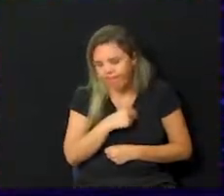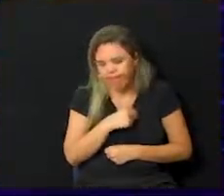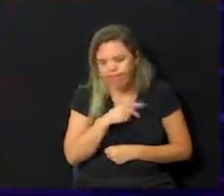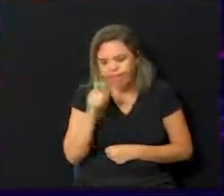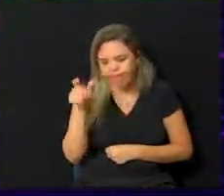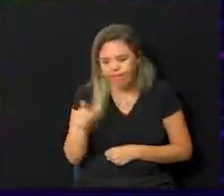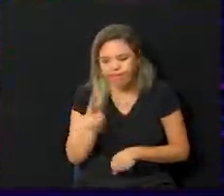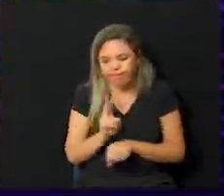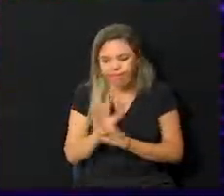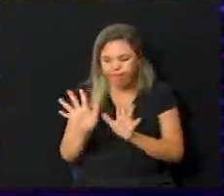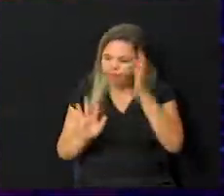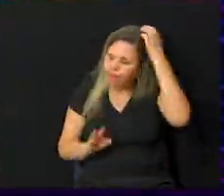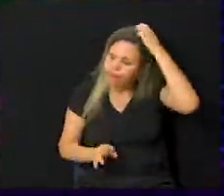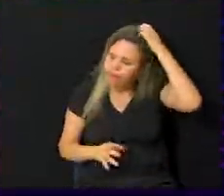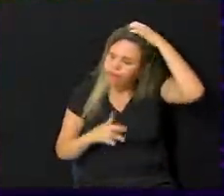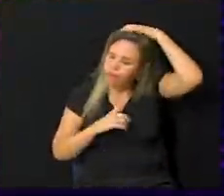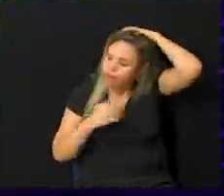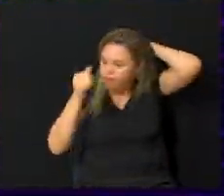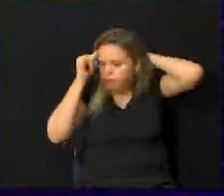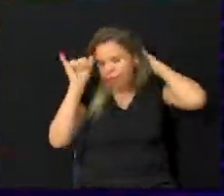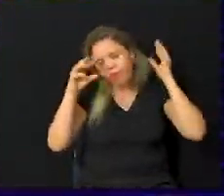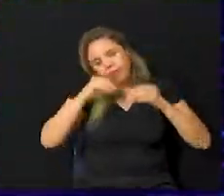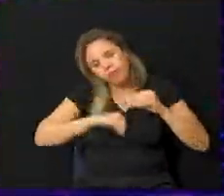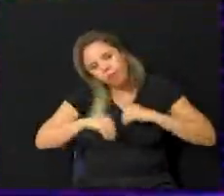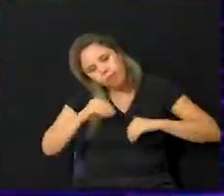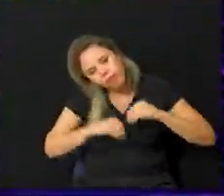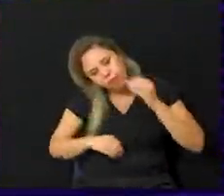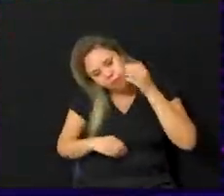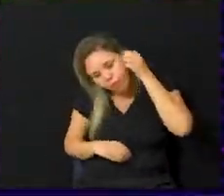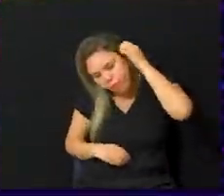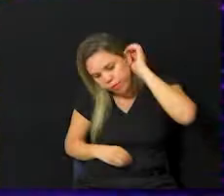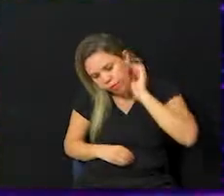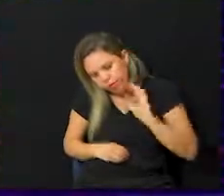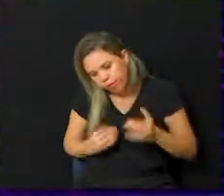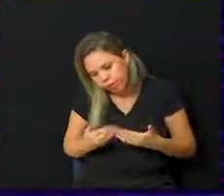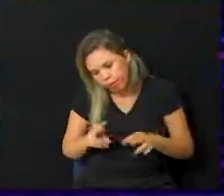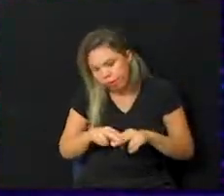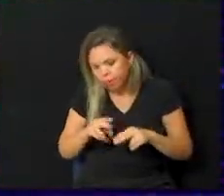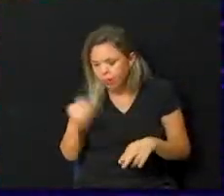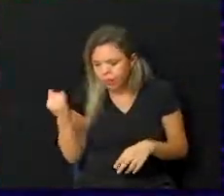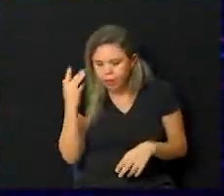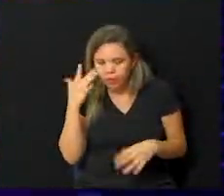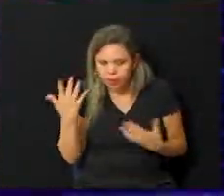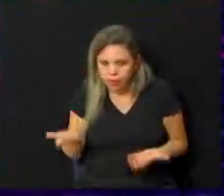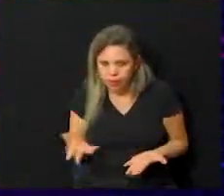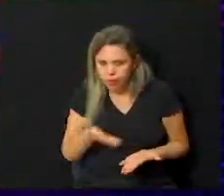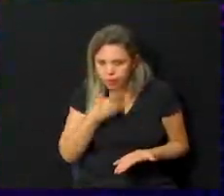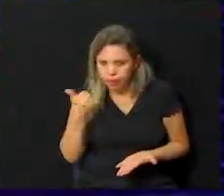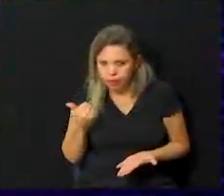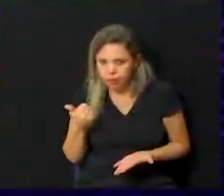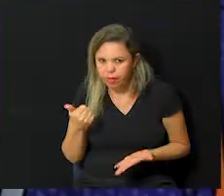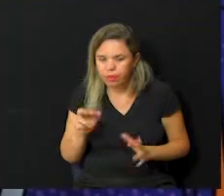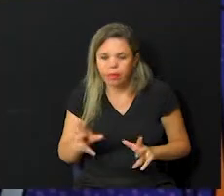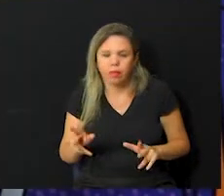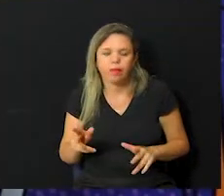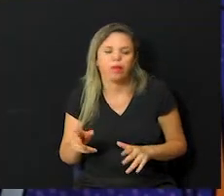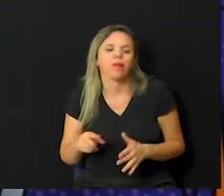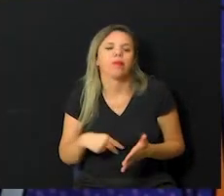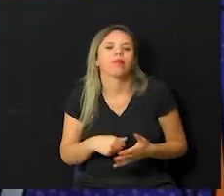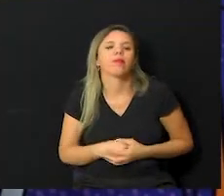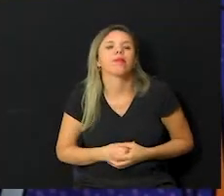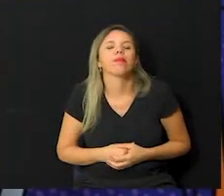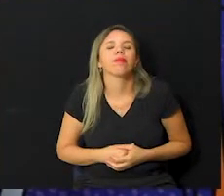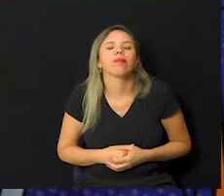poupa a pessoa de, por exemplo, ter uma depressão e desencadear um gatilho por causa disso. Eu acho muito importante que isso melhore a experiência do